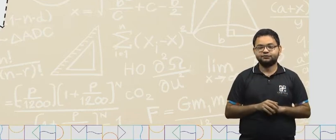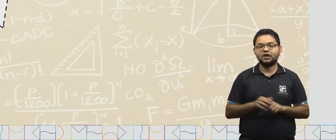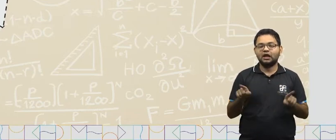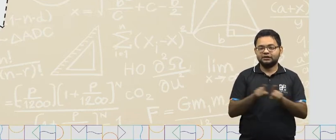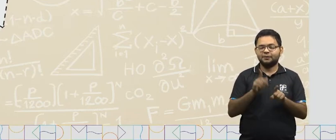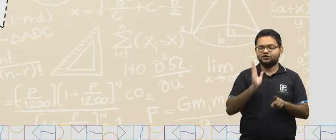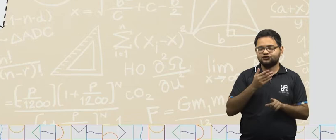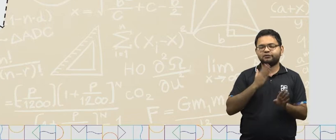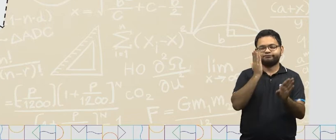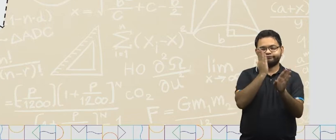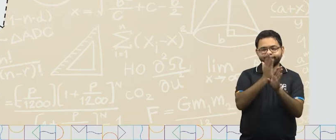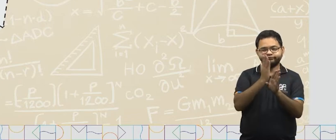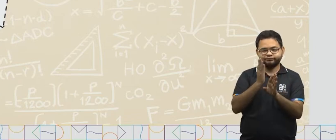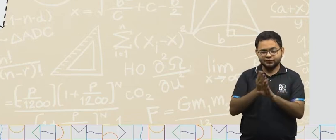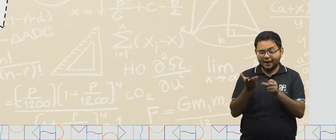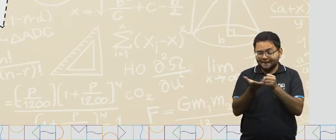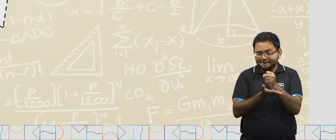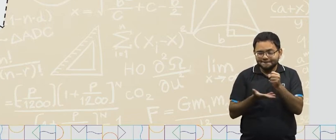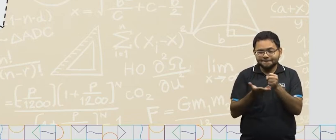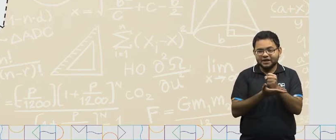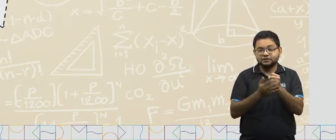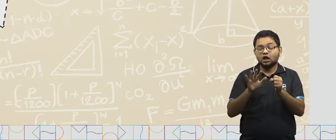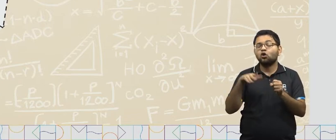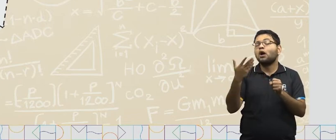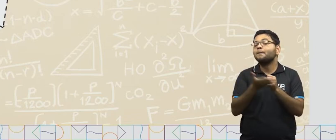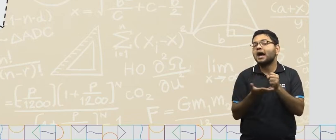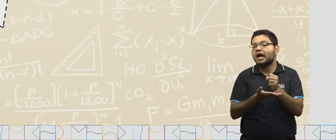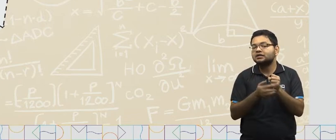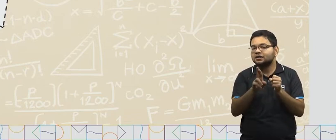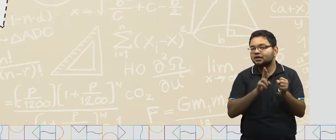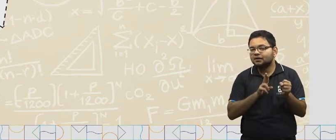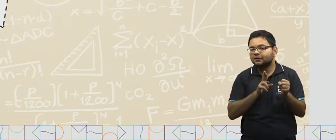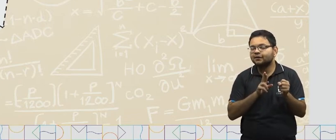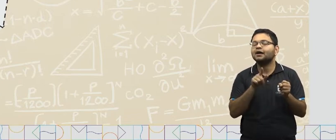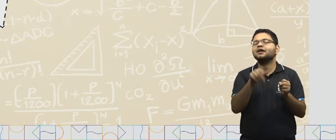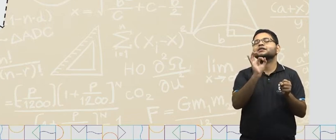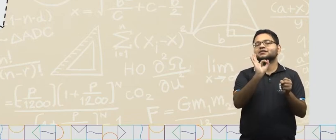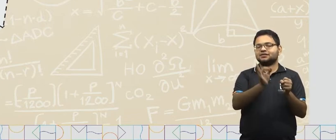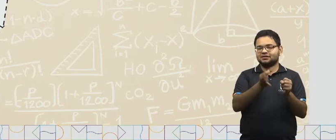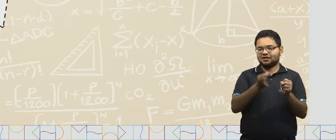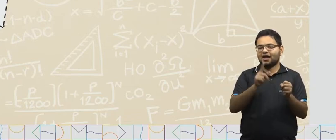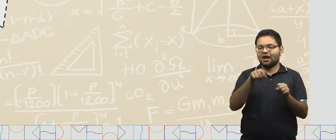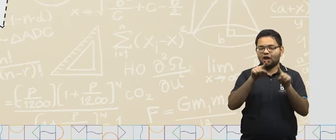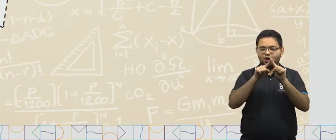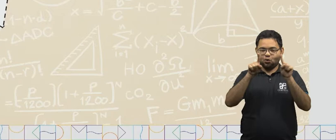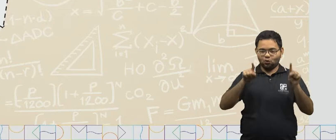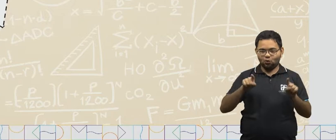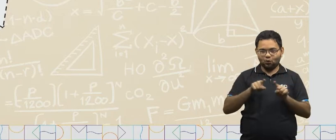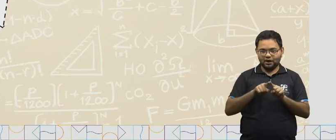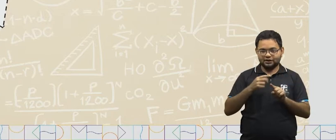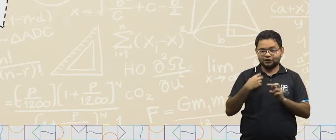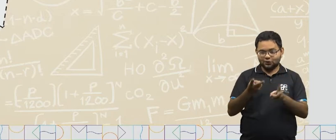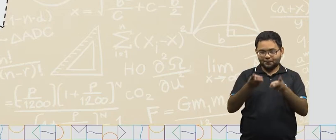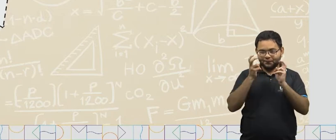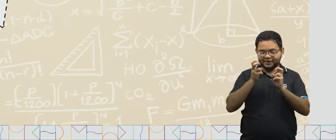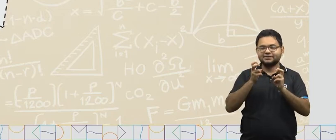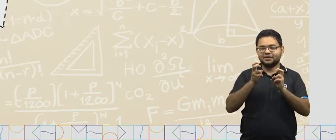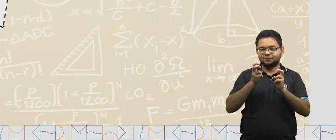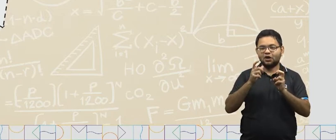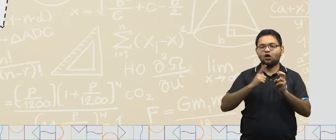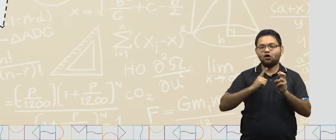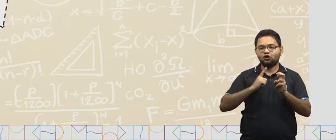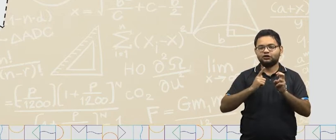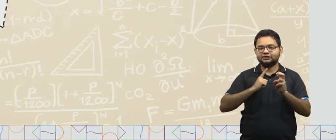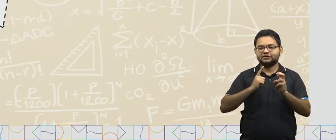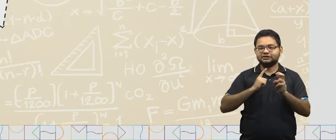ter identificado a base, que base é esta? Isso é uma figura de um quadrado. Você percebeu que